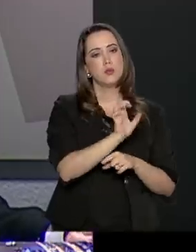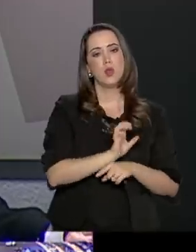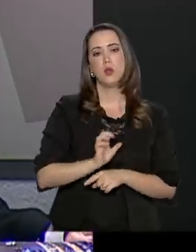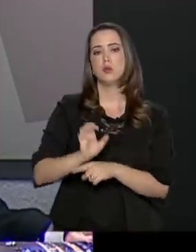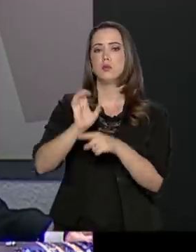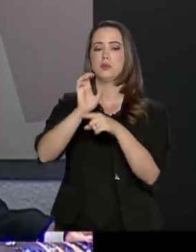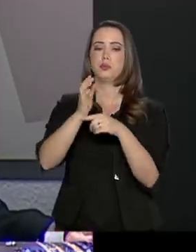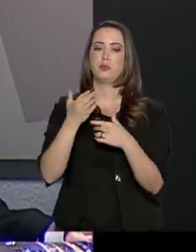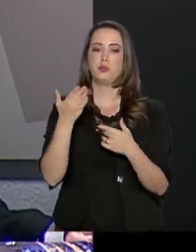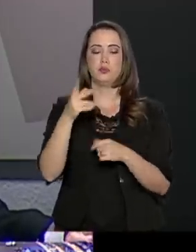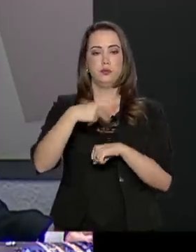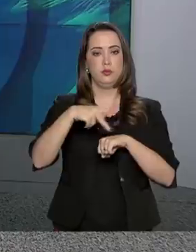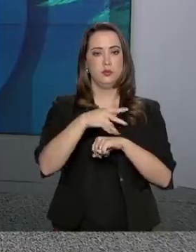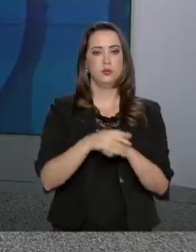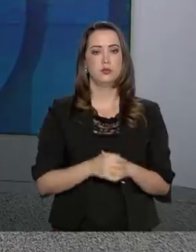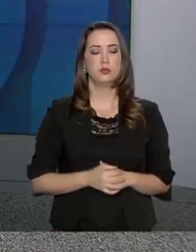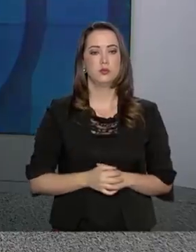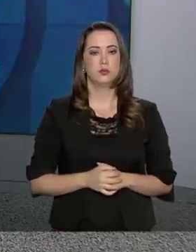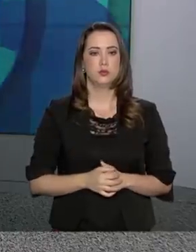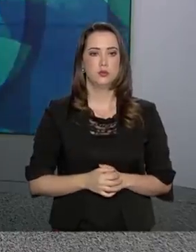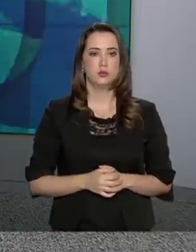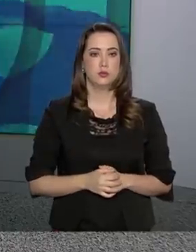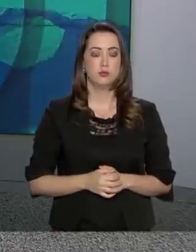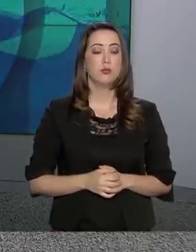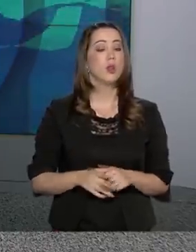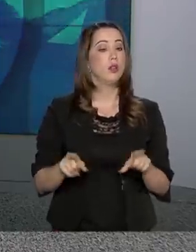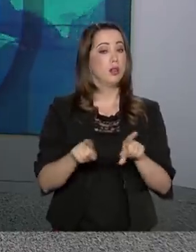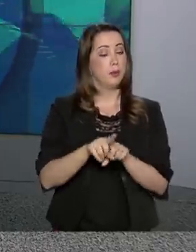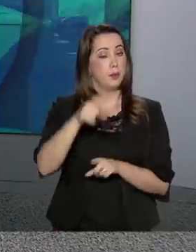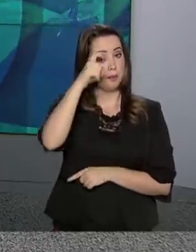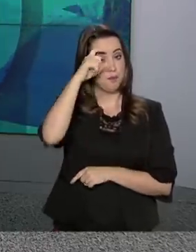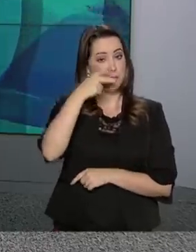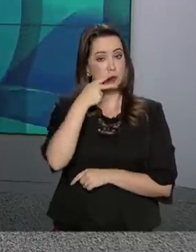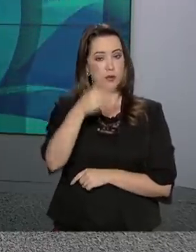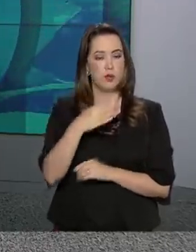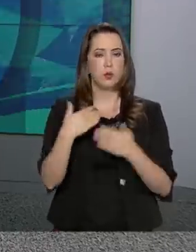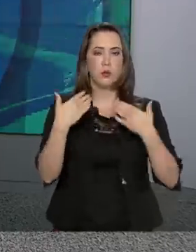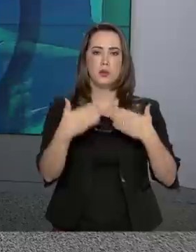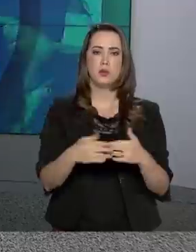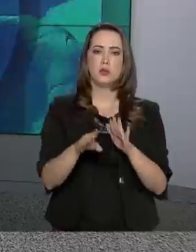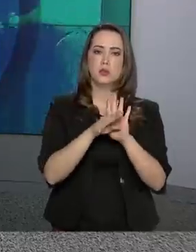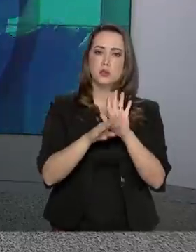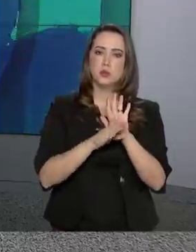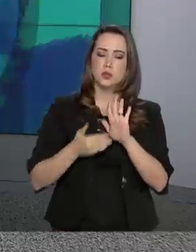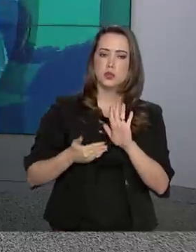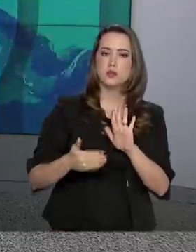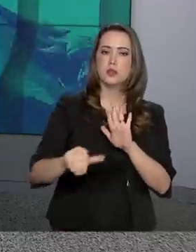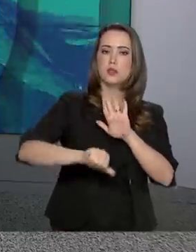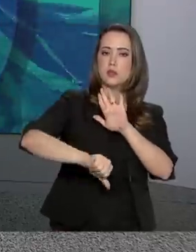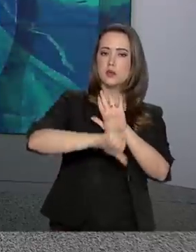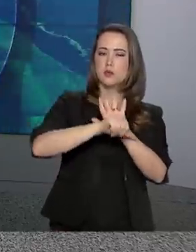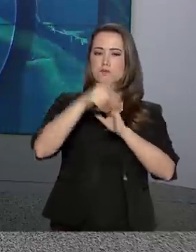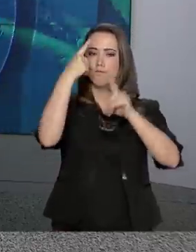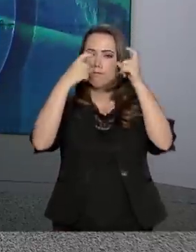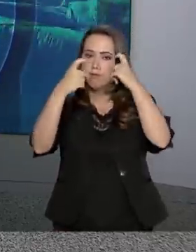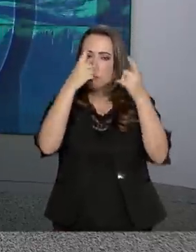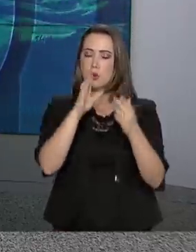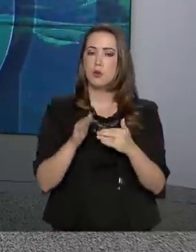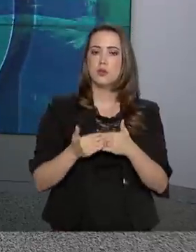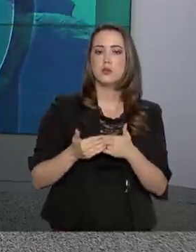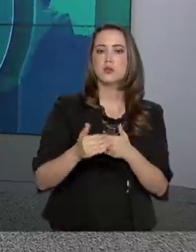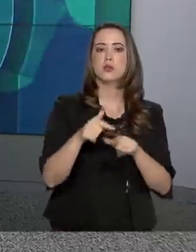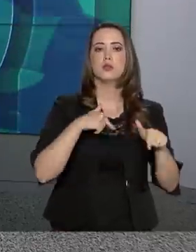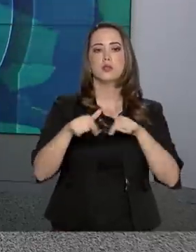áreas geográficas do país. Moro falou ainda sobre o Programa Nacional de Enfrentamento à Criminalidade Violenta,